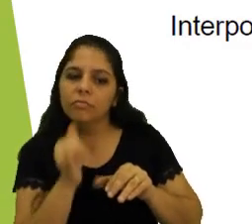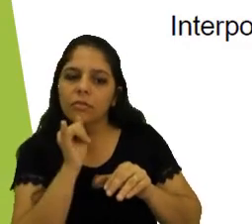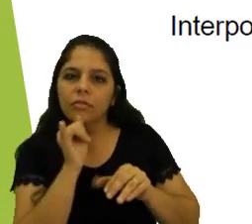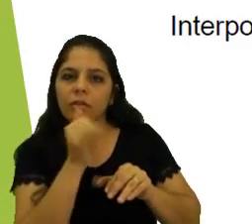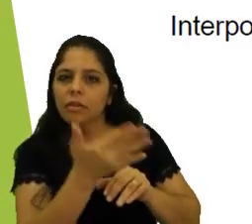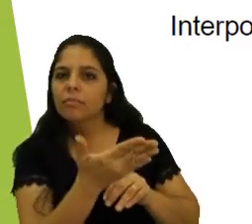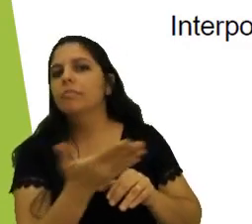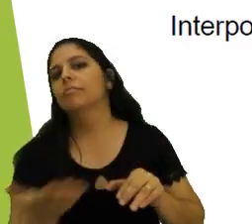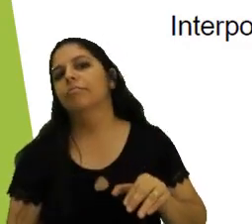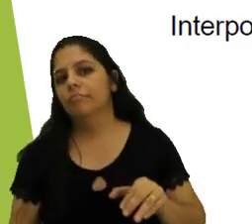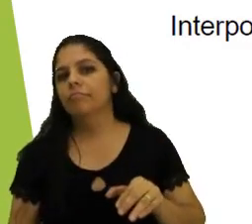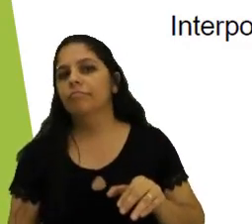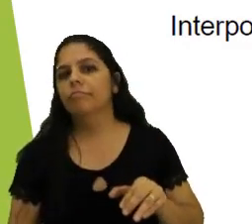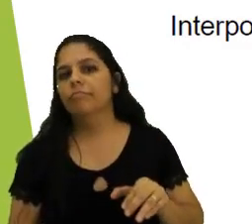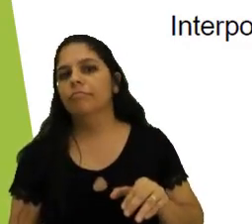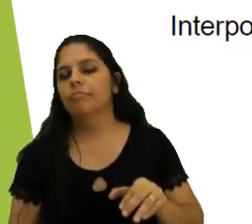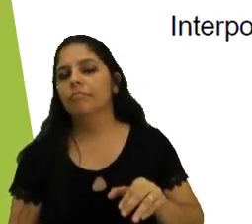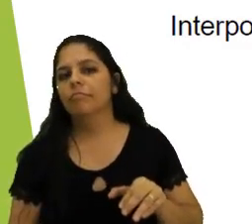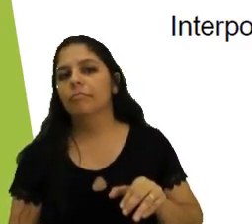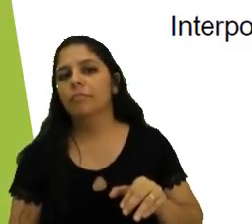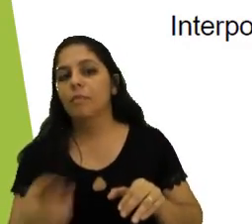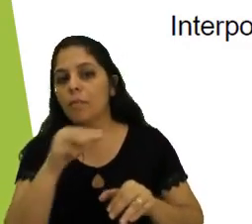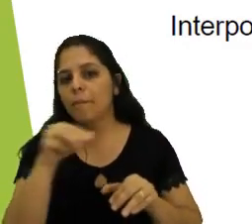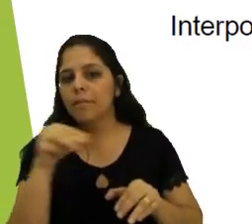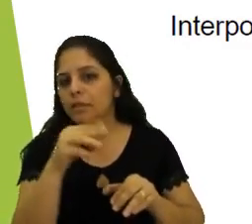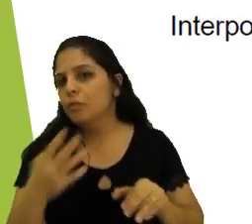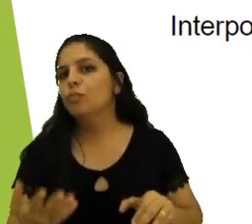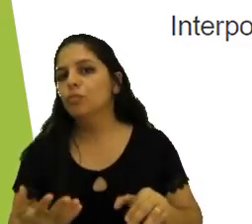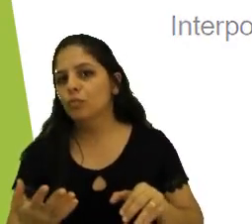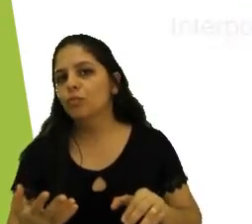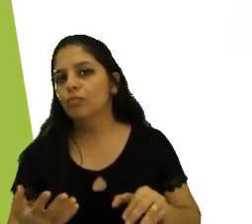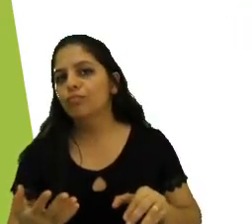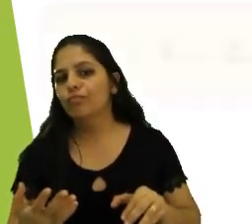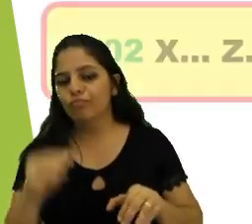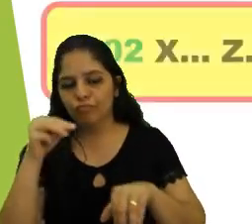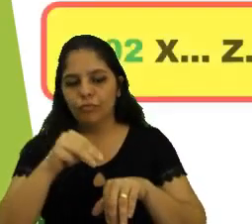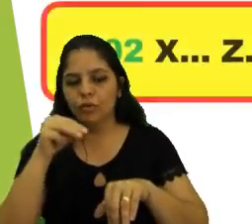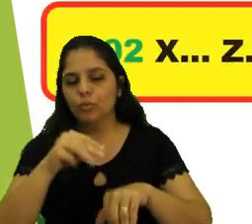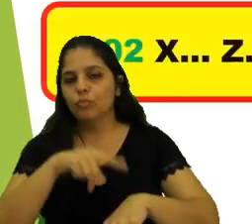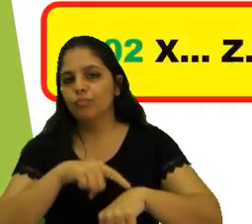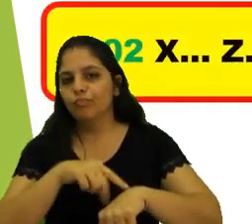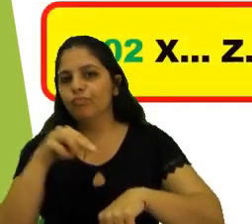milímetros por minuto, por rotação, tá? Muito bem.